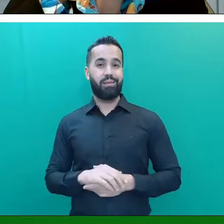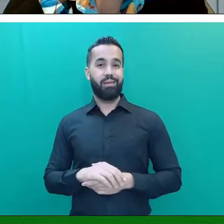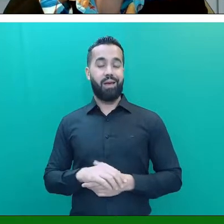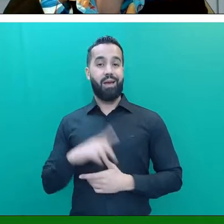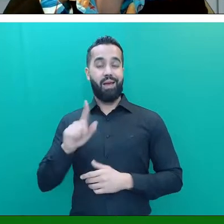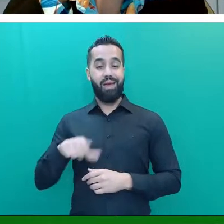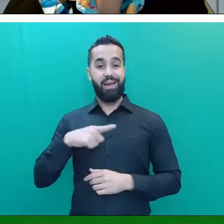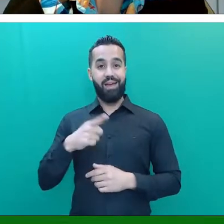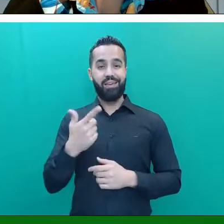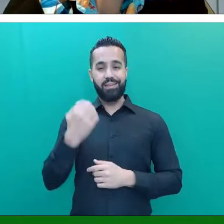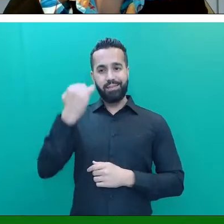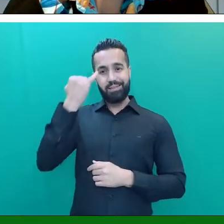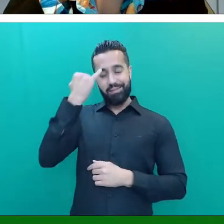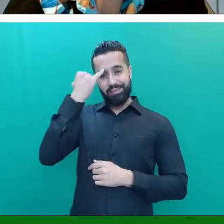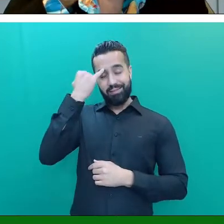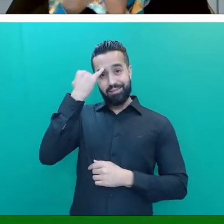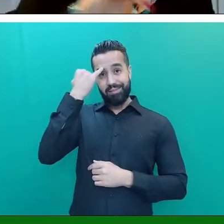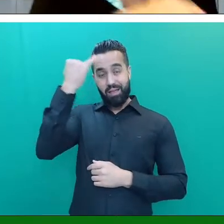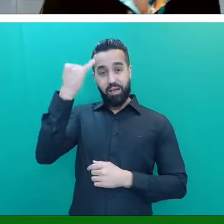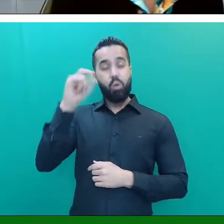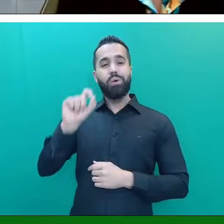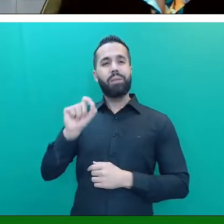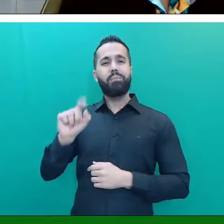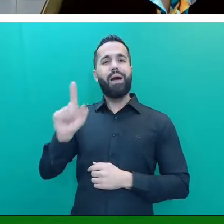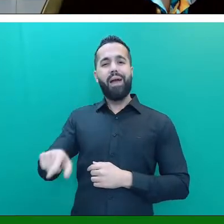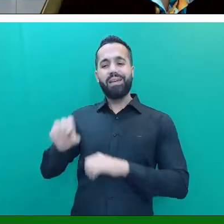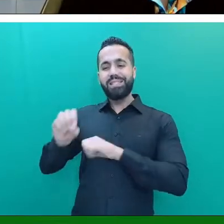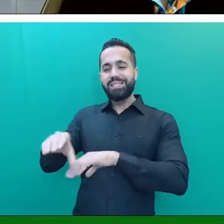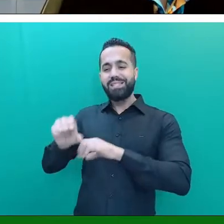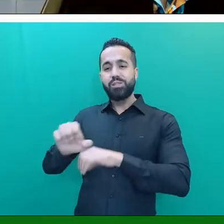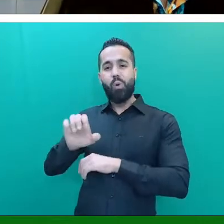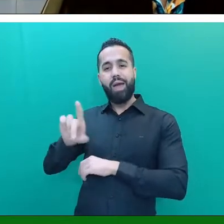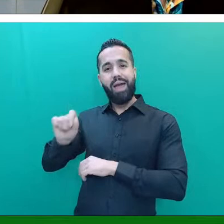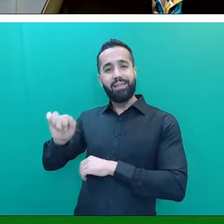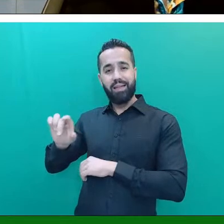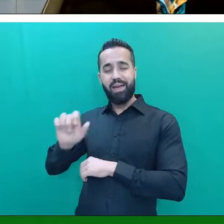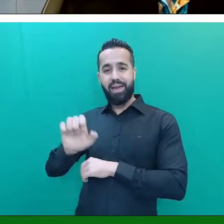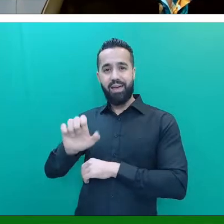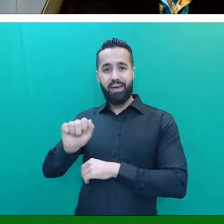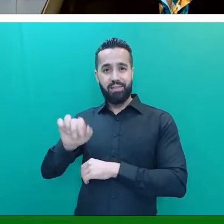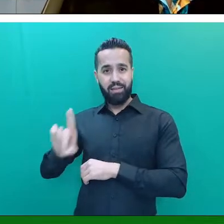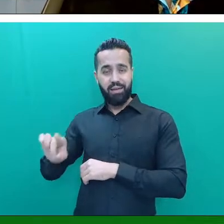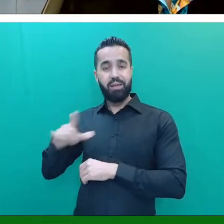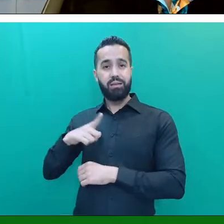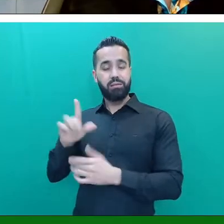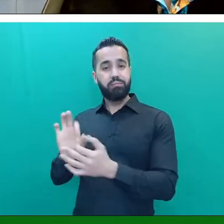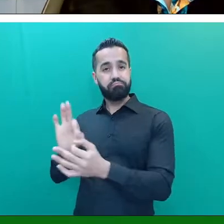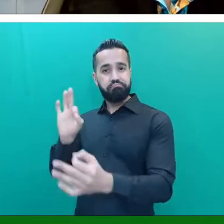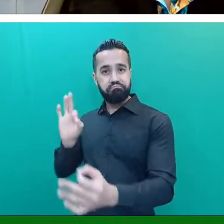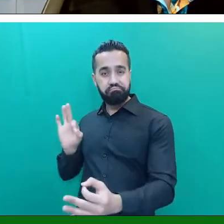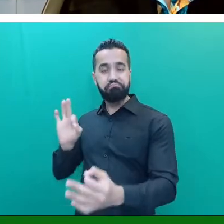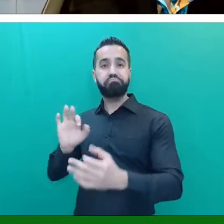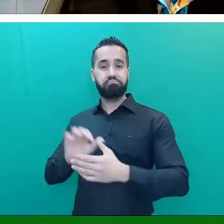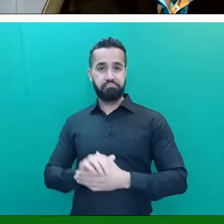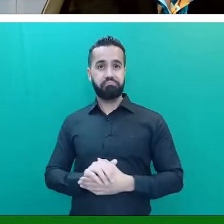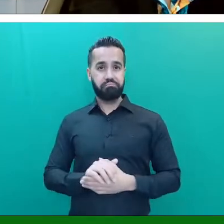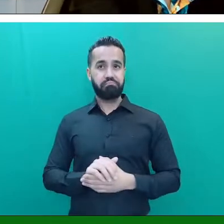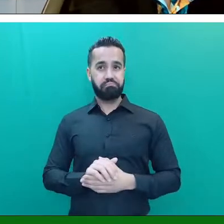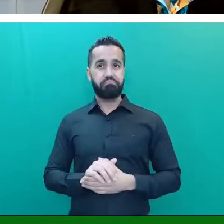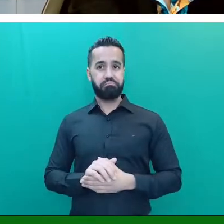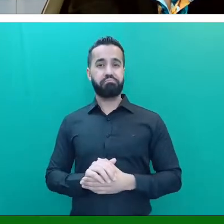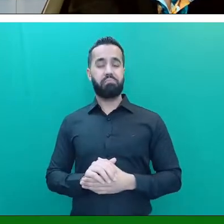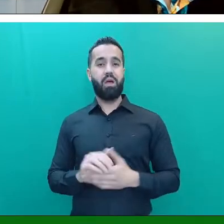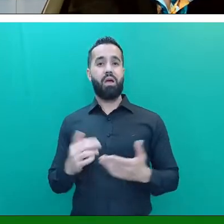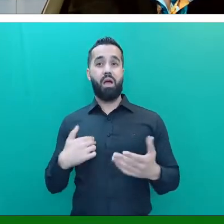do ensino à distância e da formação mais rápida e mais específica, e, digamos assim, um grande